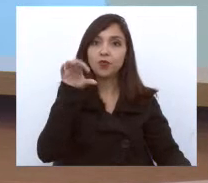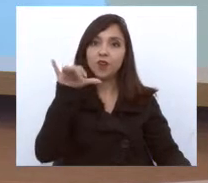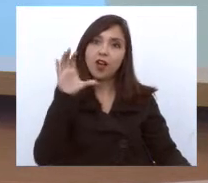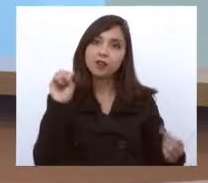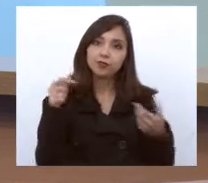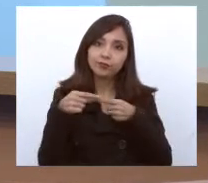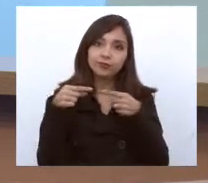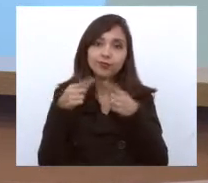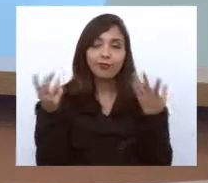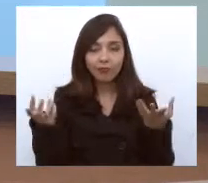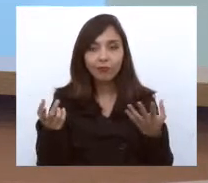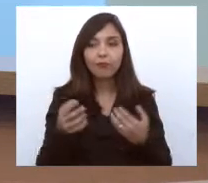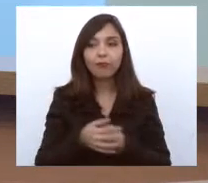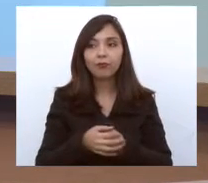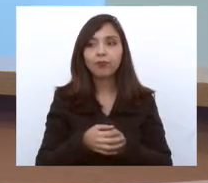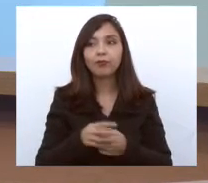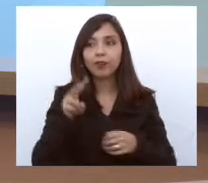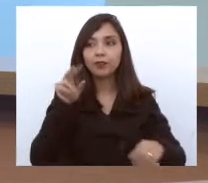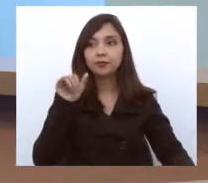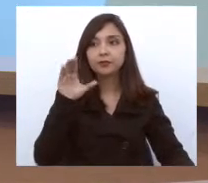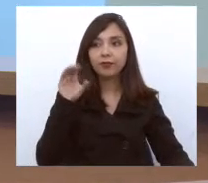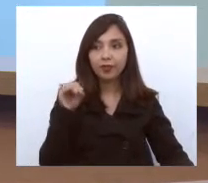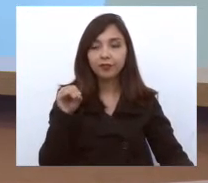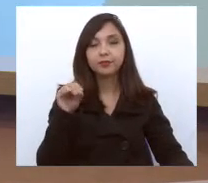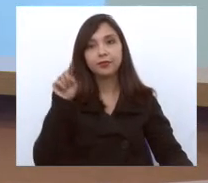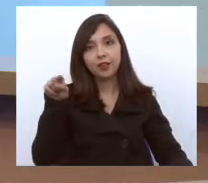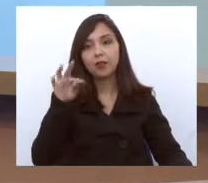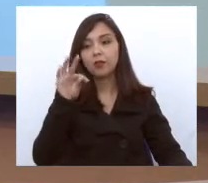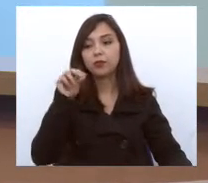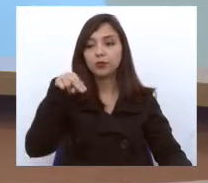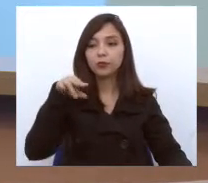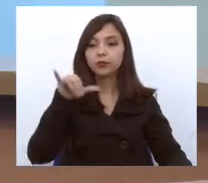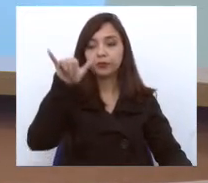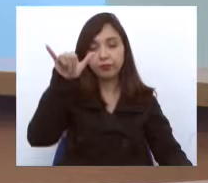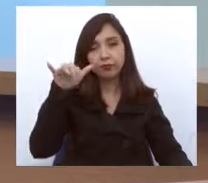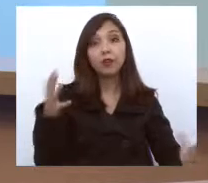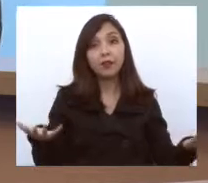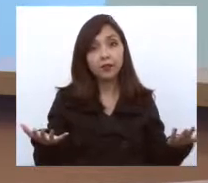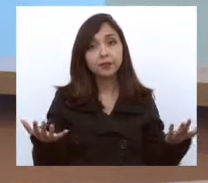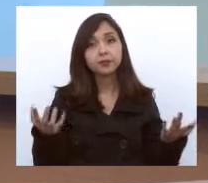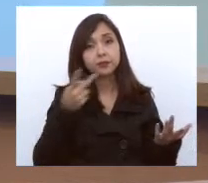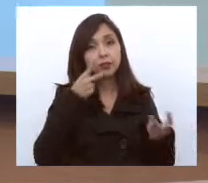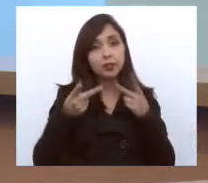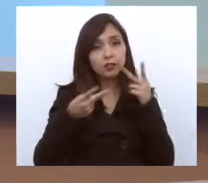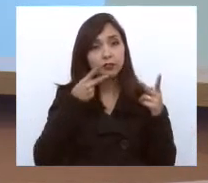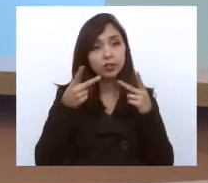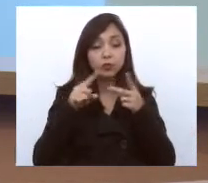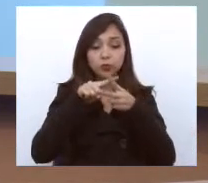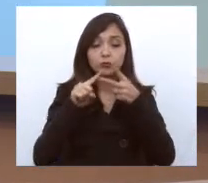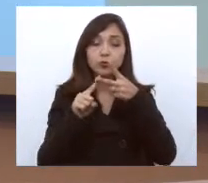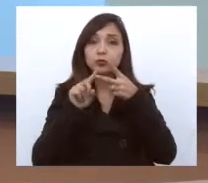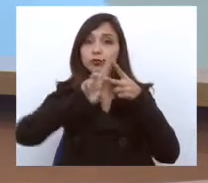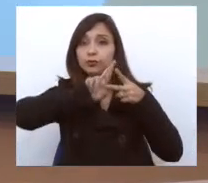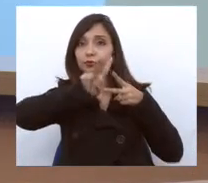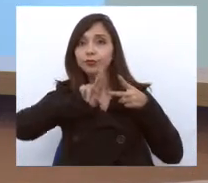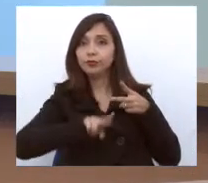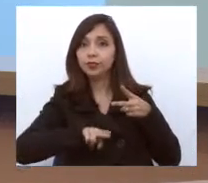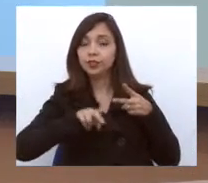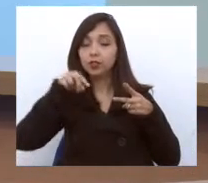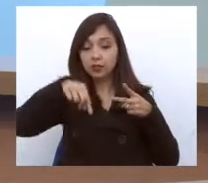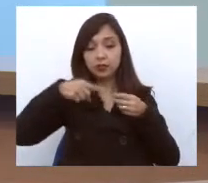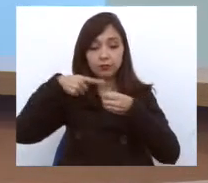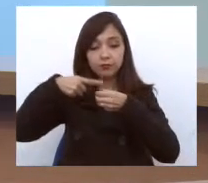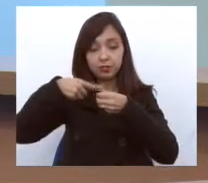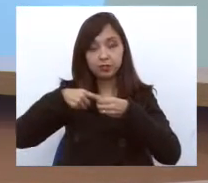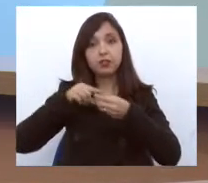É o pato do Vasco. O pato do Vasco é o Tony. Então, nós estamos falando de duas coisas. O município